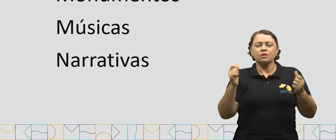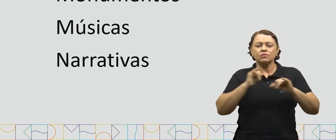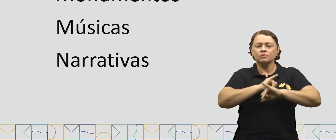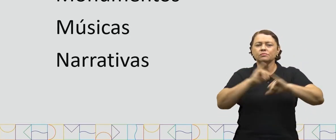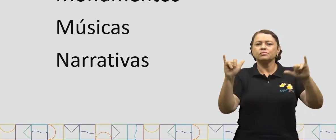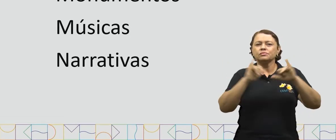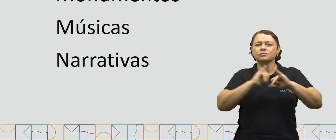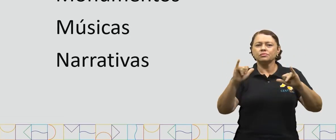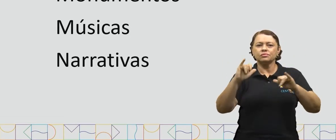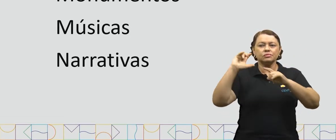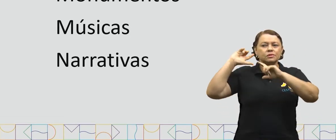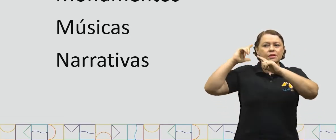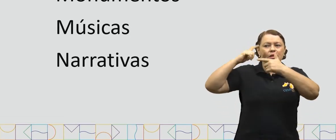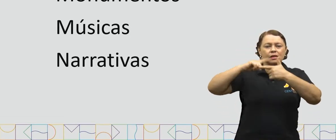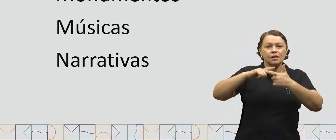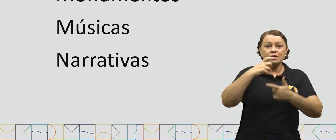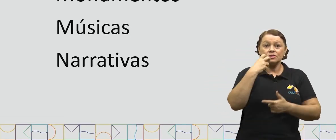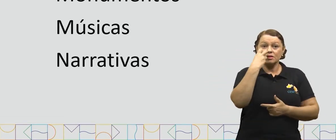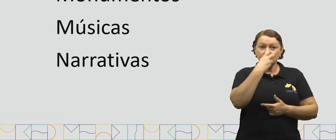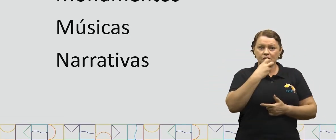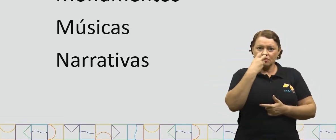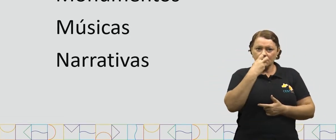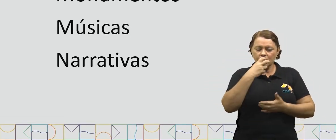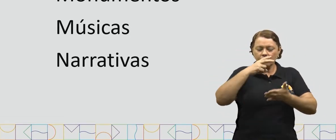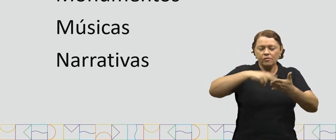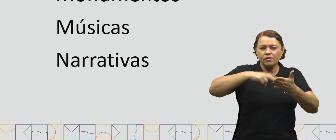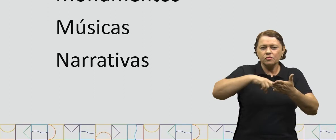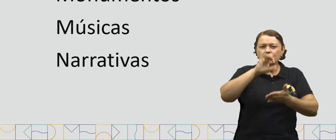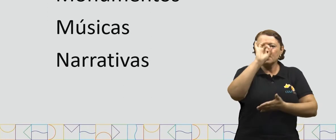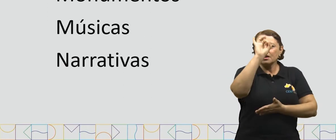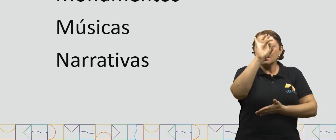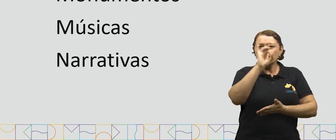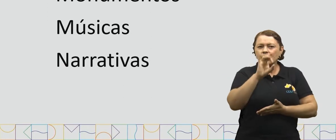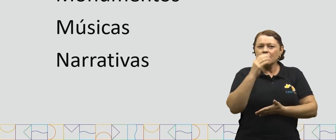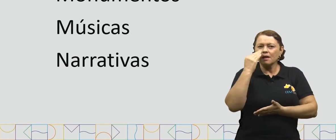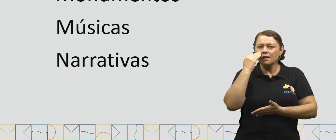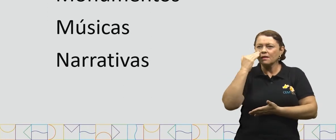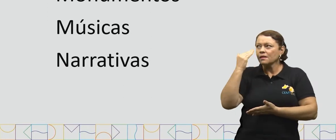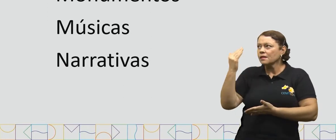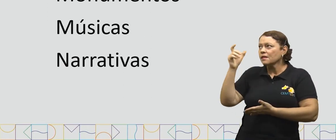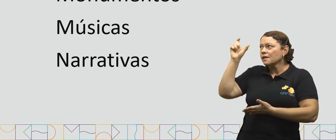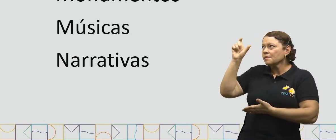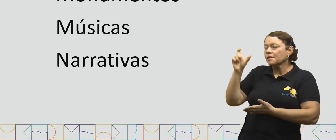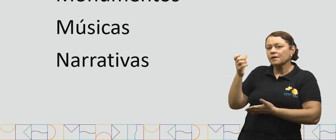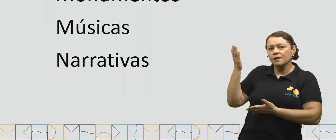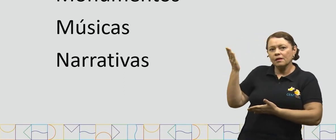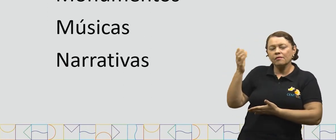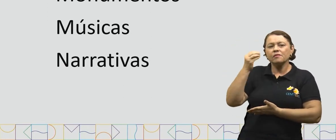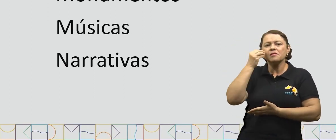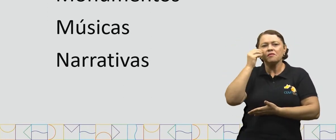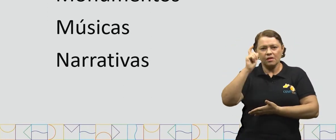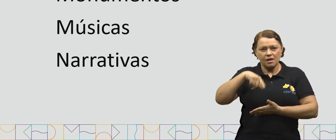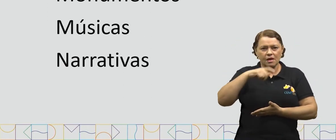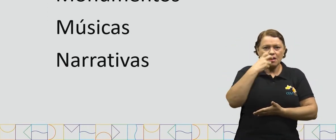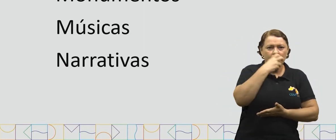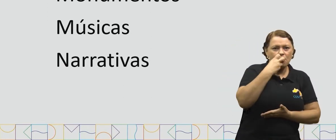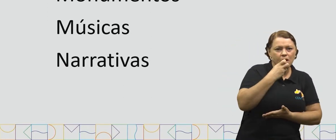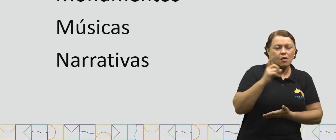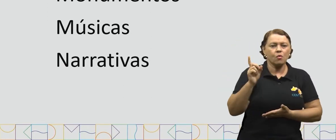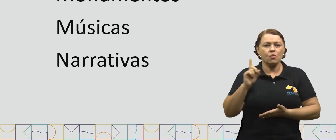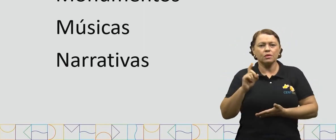oral. Vamos lá, vamos ler cada palavrinha dessa e marcar se ela é uma forma de transmissão oral ou não,